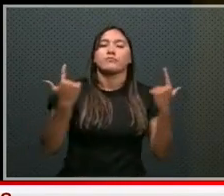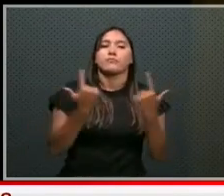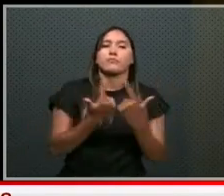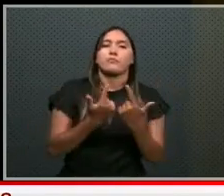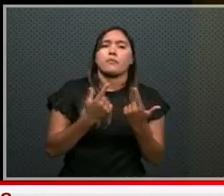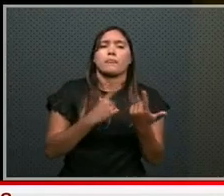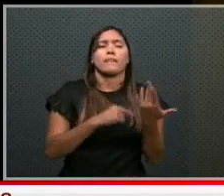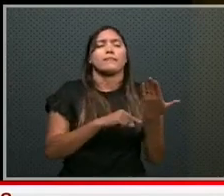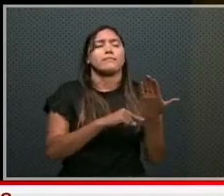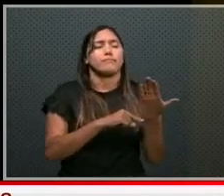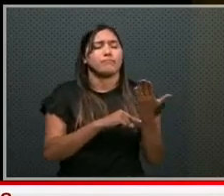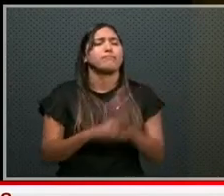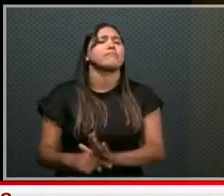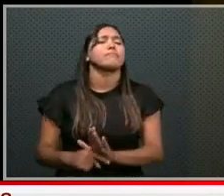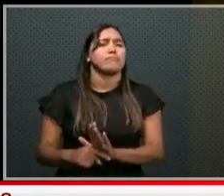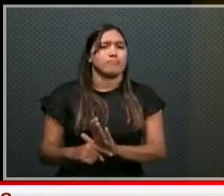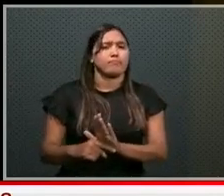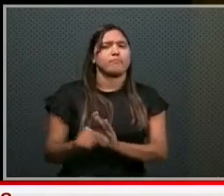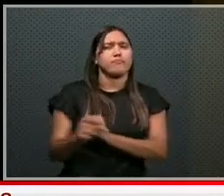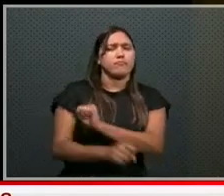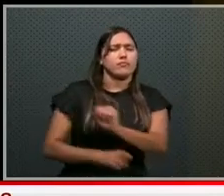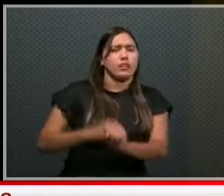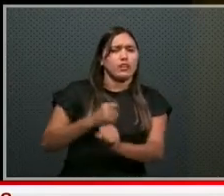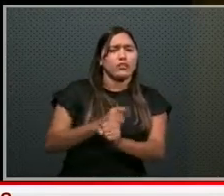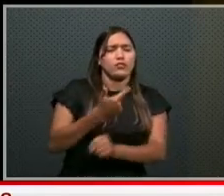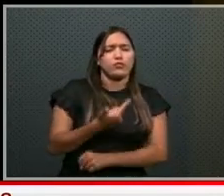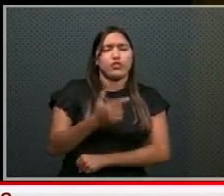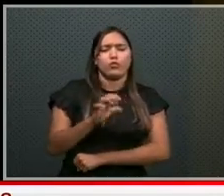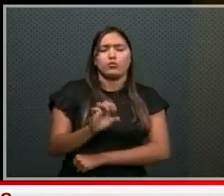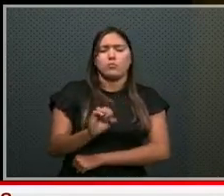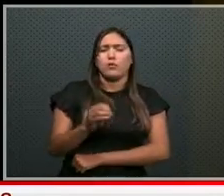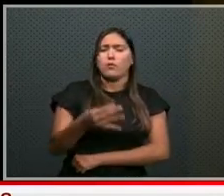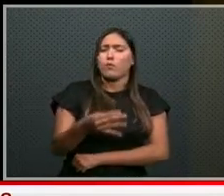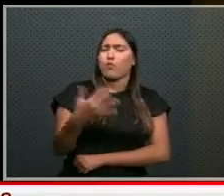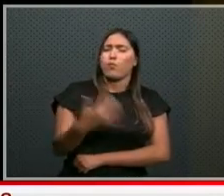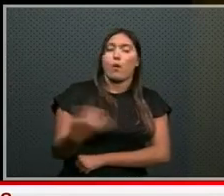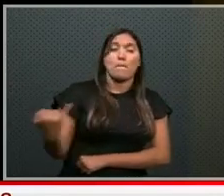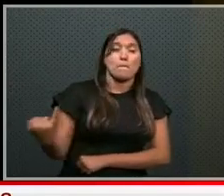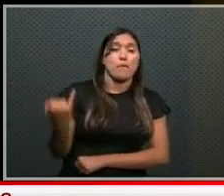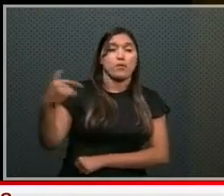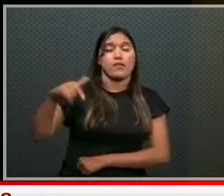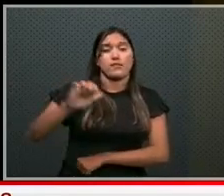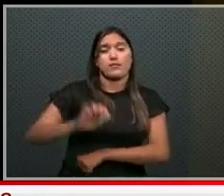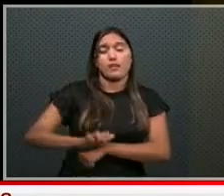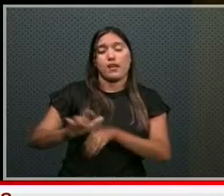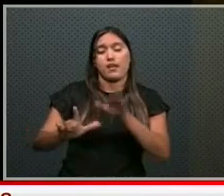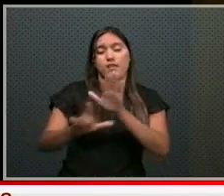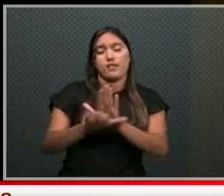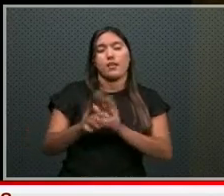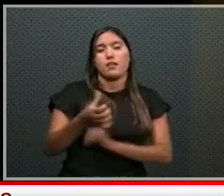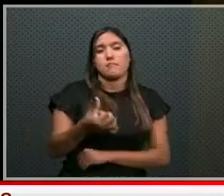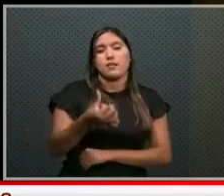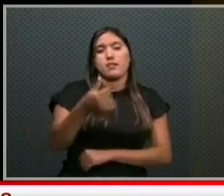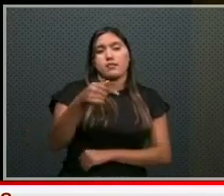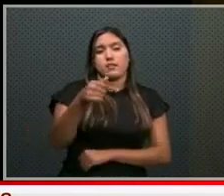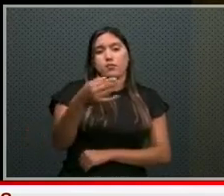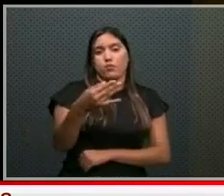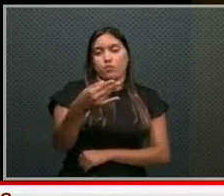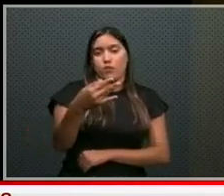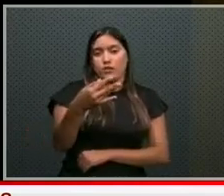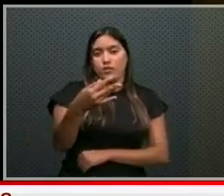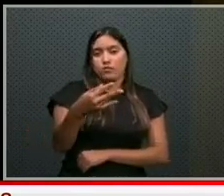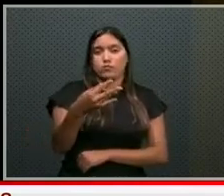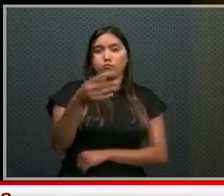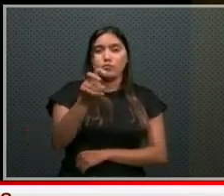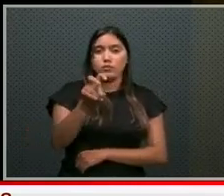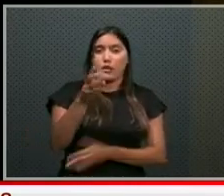uma contribuição aqui 2004 da maior importância para esse estado que a lei 6745 que foi aprovada